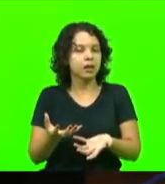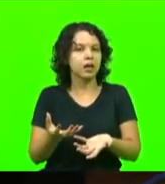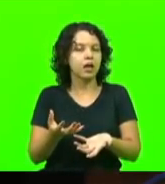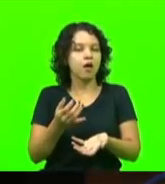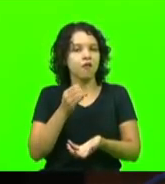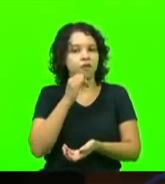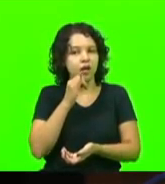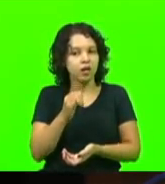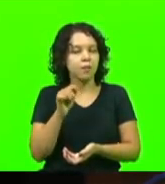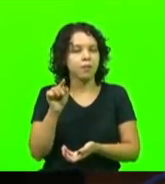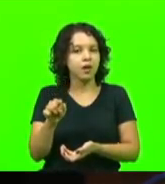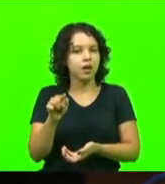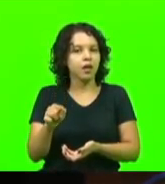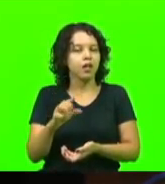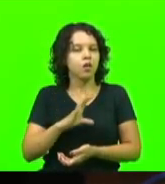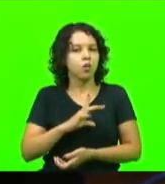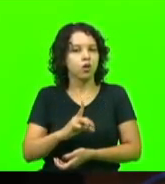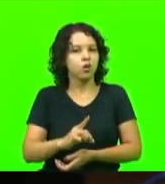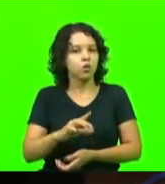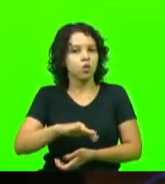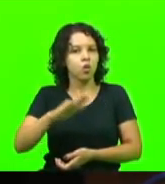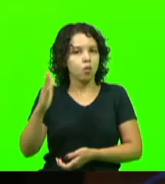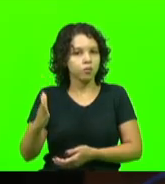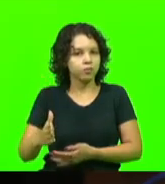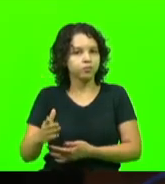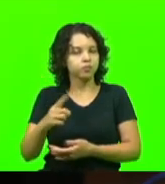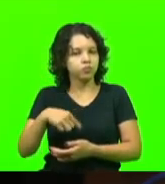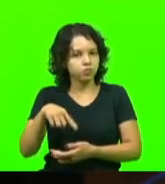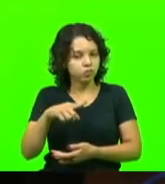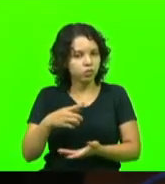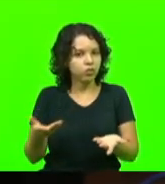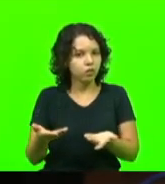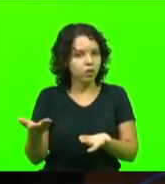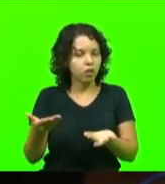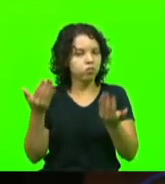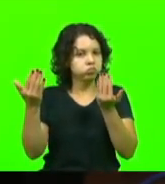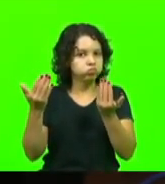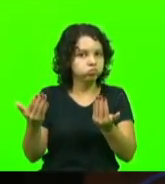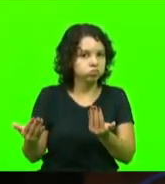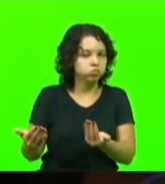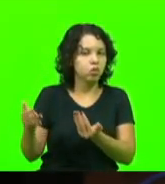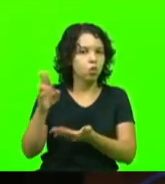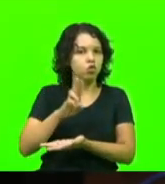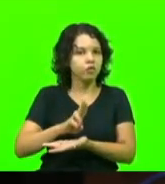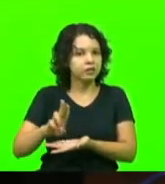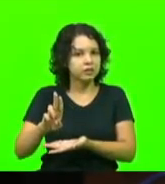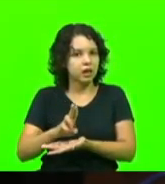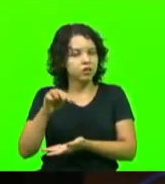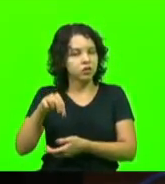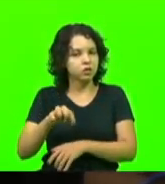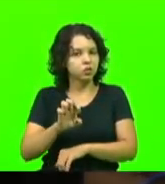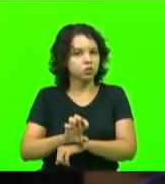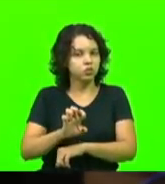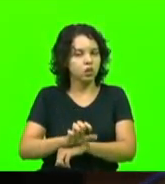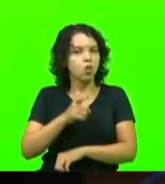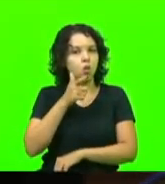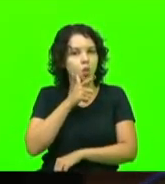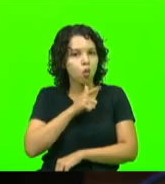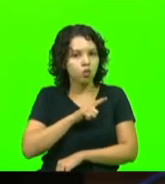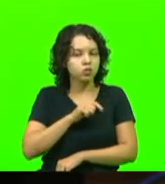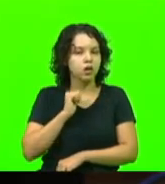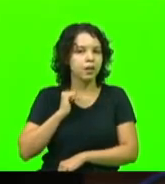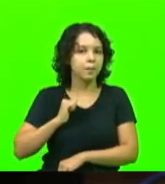nossa coordenadora do Alto Vale, que nós estamos fazendo um levantamento das universidades aqui do Estado que concedem bolsa de estudo